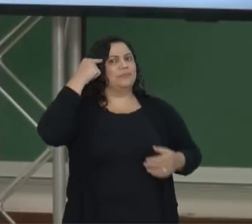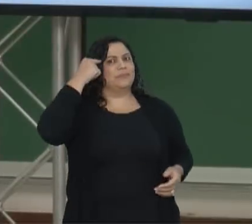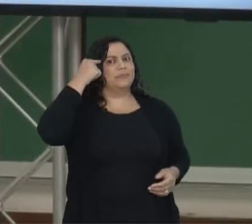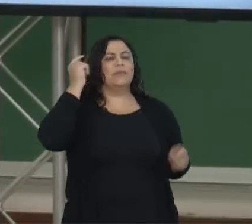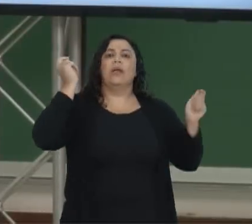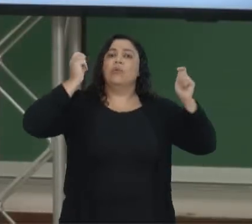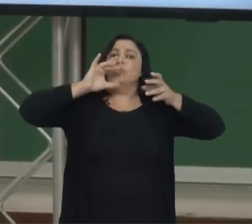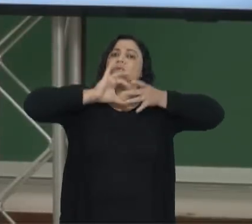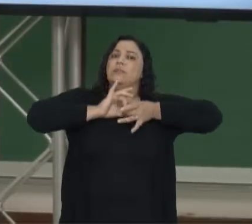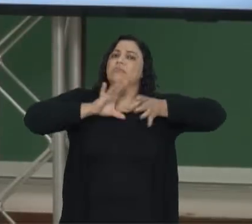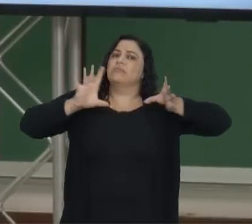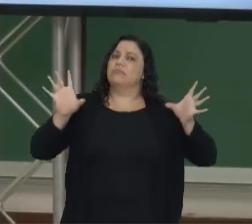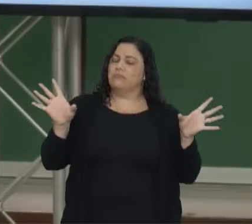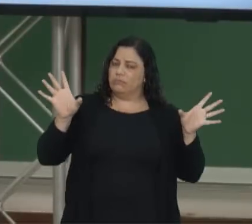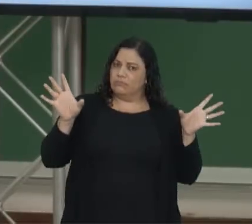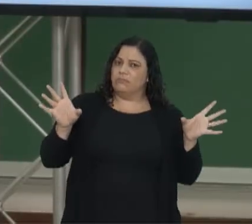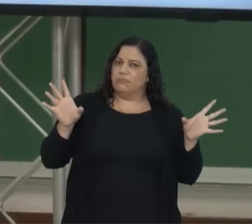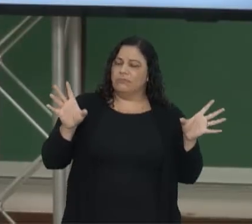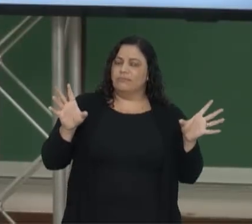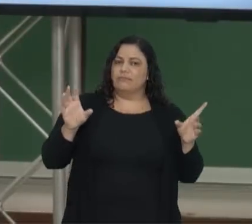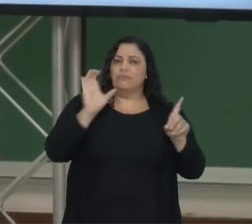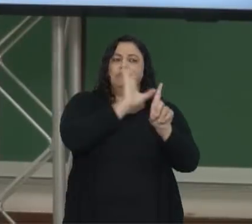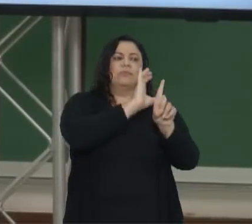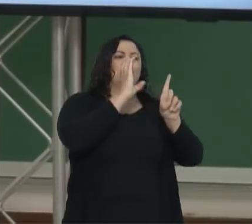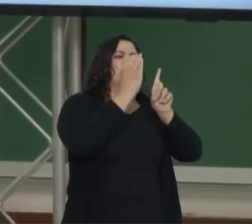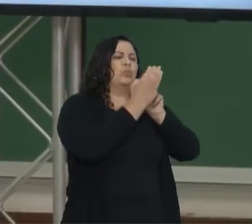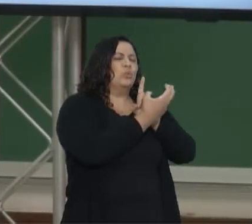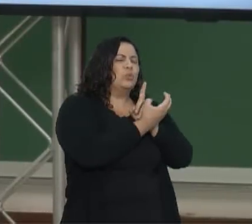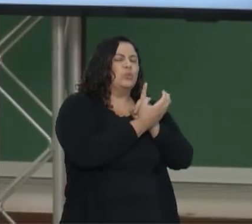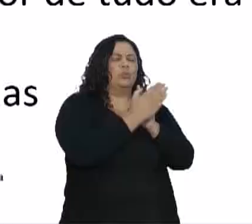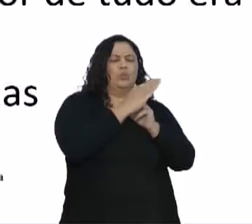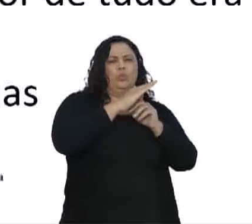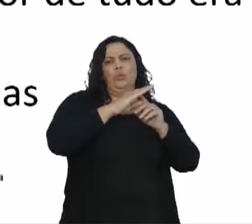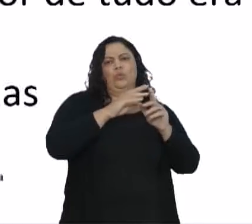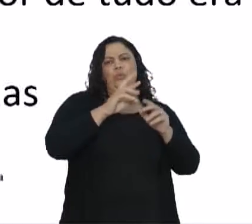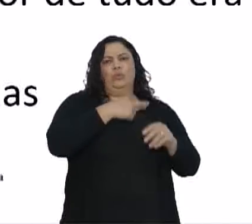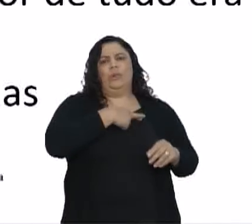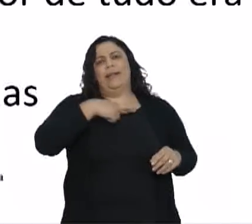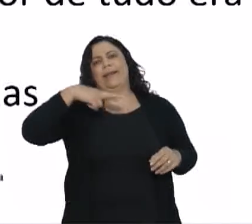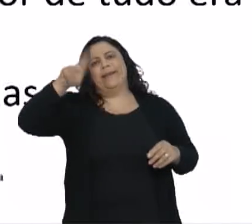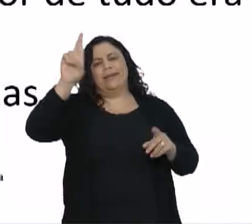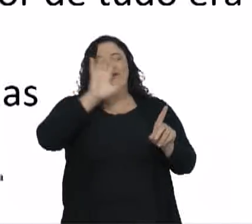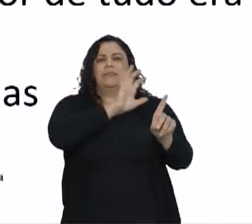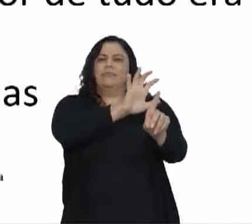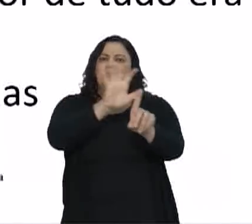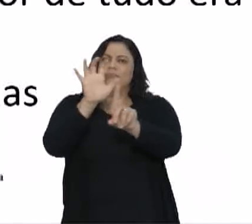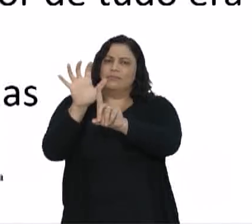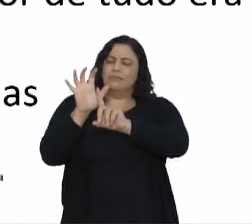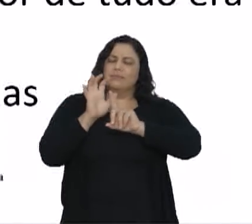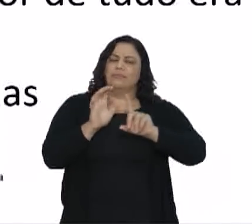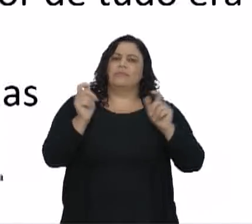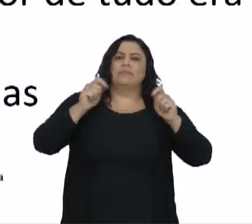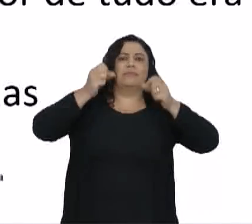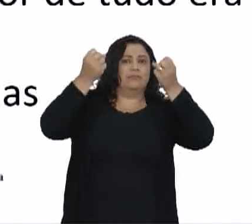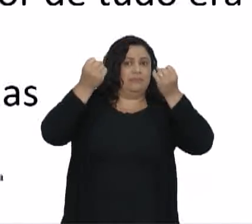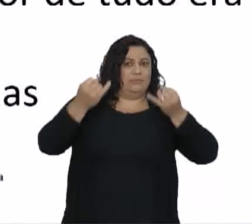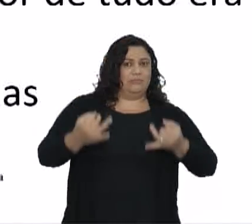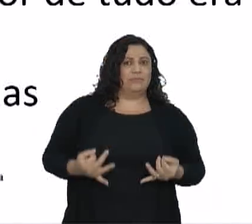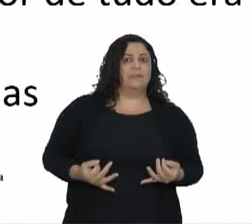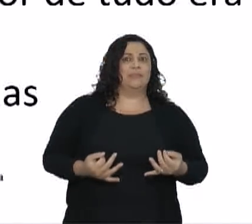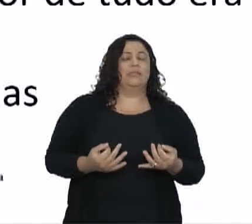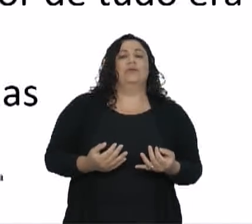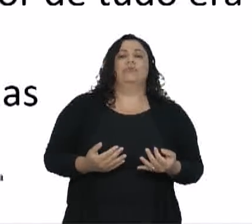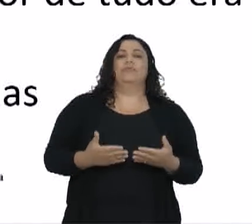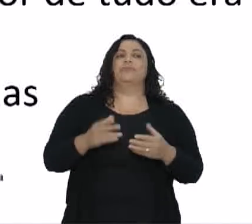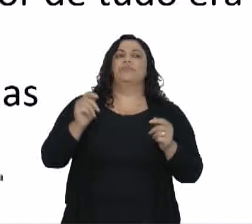ser livres, né? Cultuar os seus deuses. Então aqui também são as referências religiosas que nós tínhamos falado anteriormente.